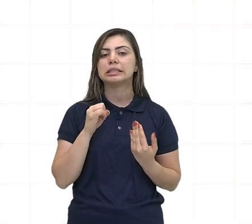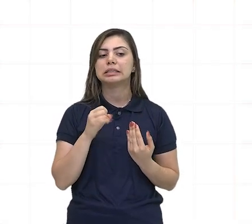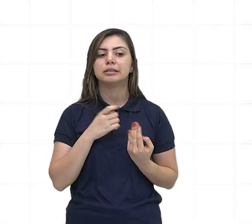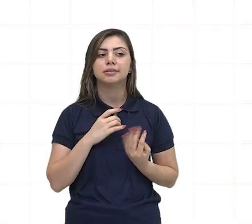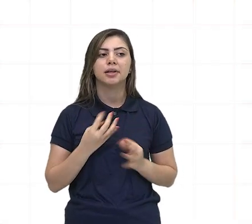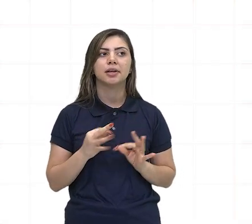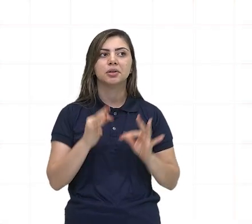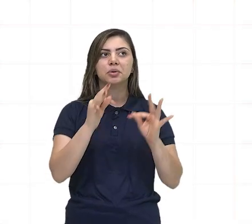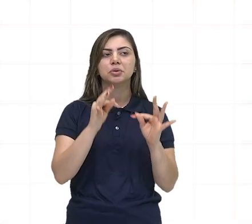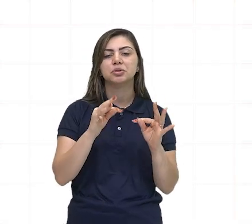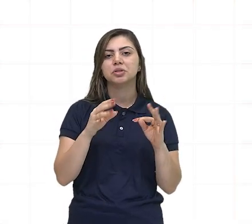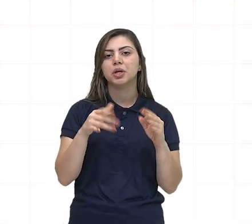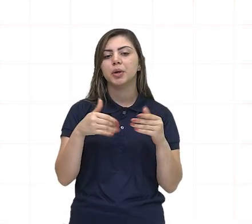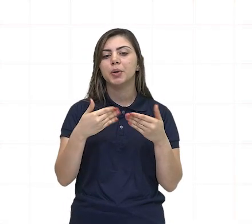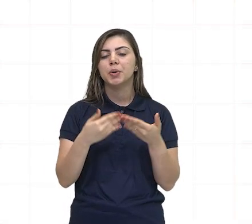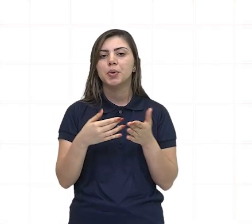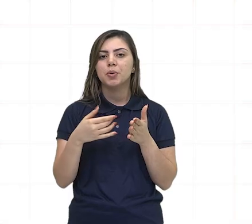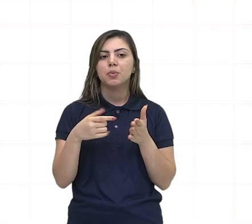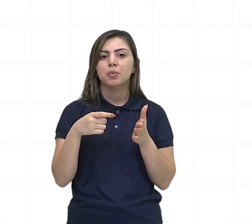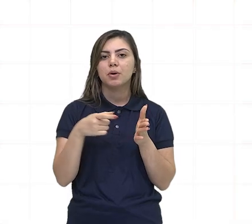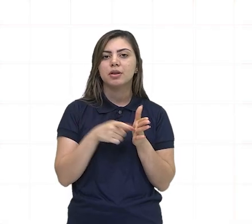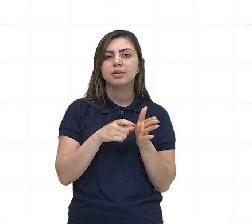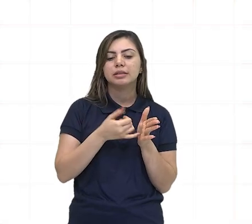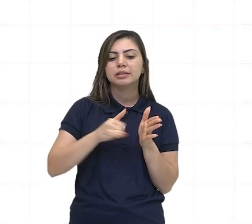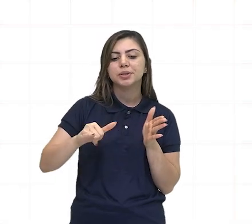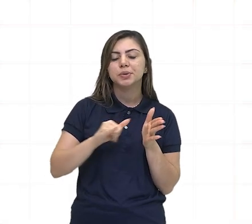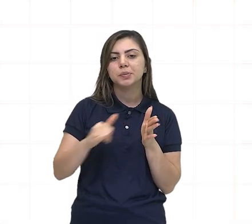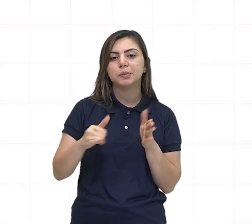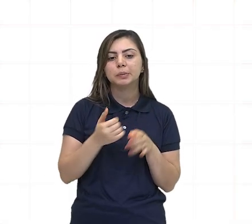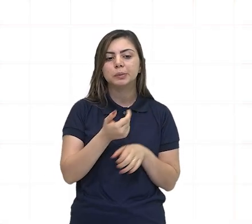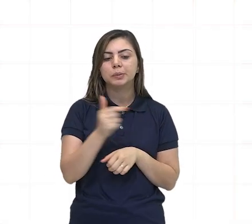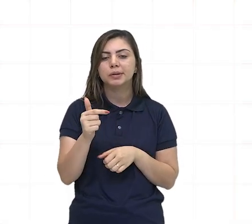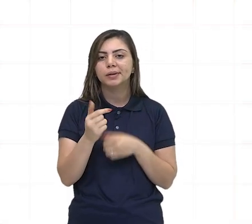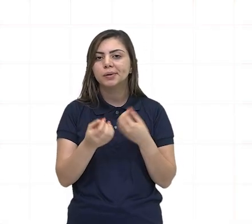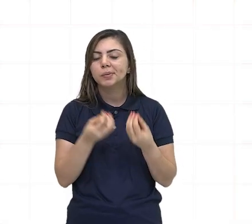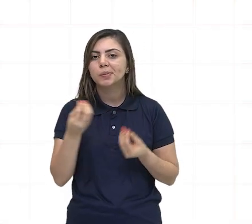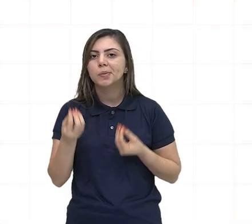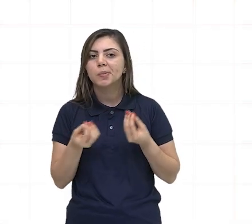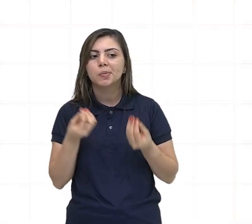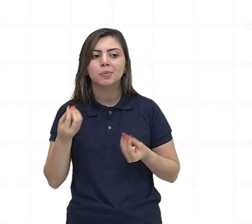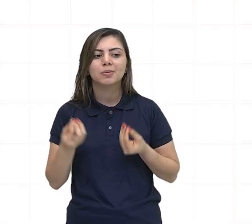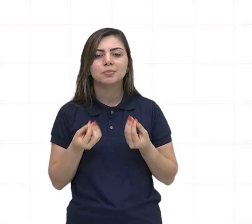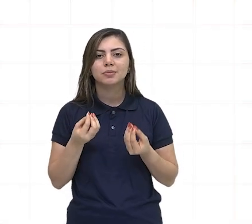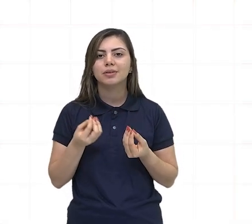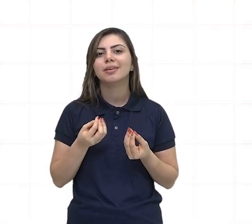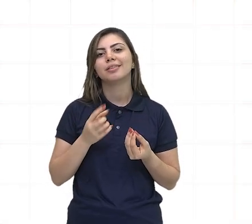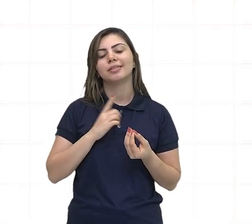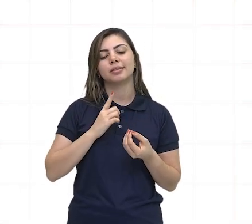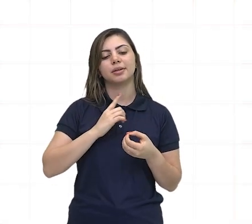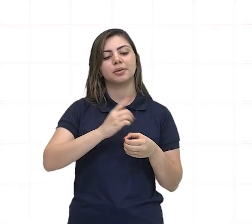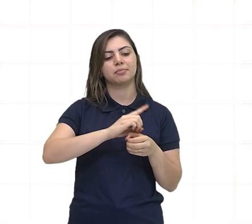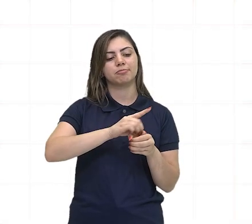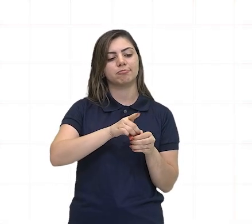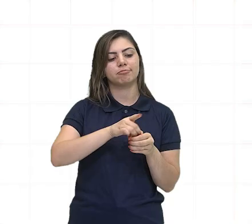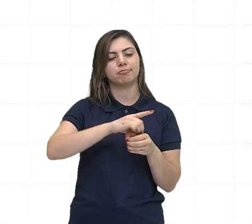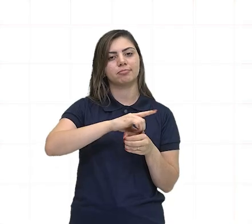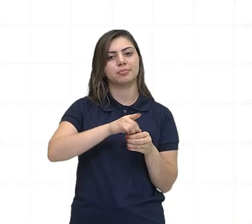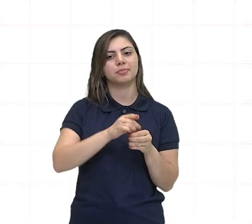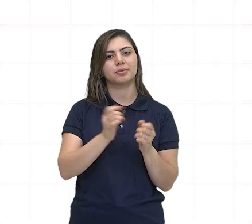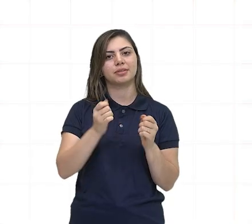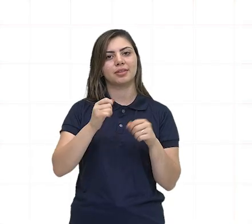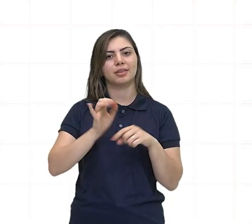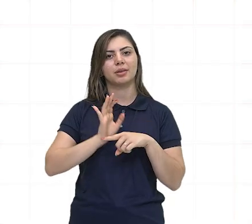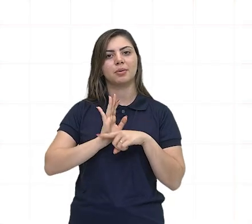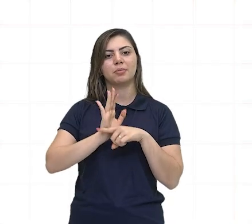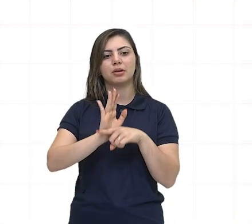tecnologia ou energia, se você tiver em um local que não disponha de energia, de tecnologia, e aí você precisa utilizar